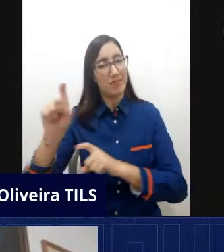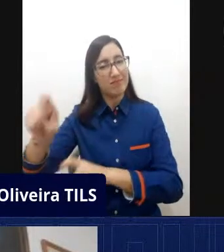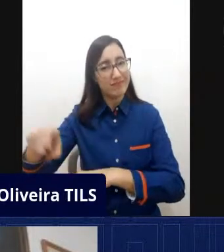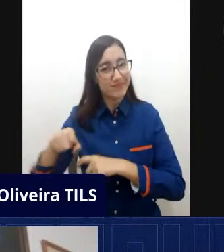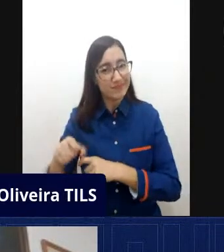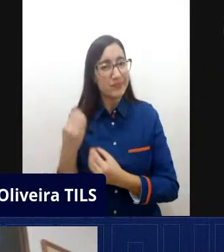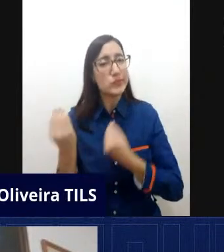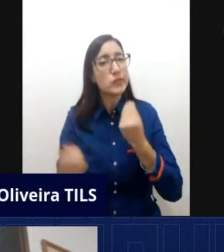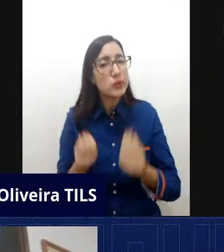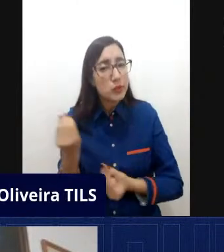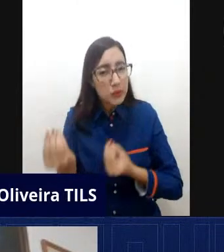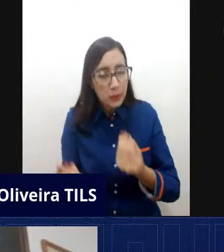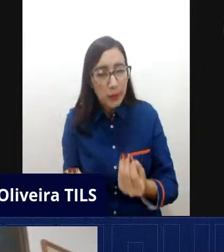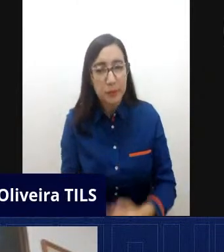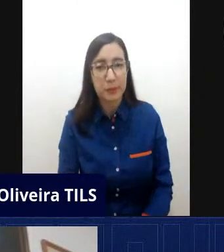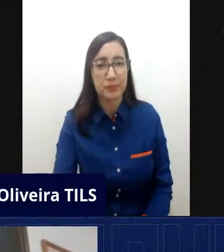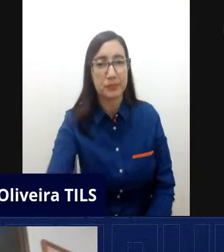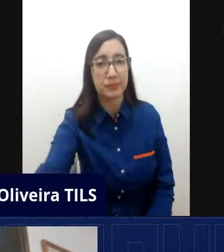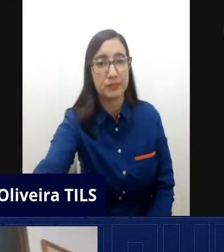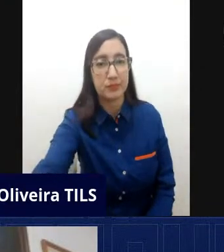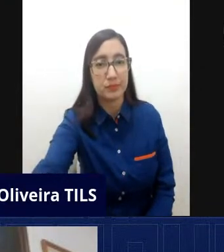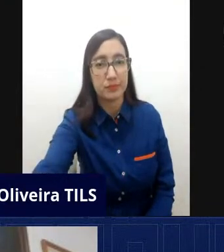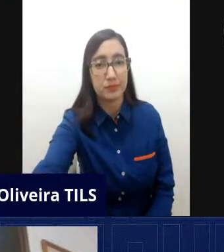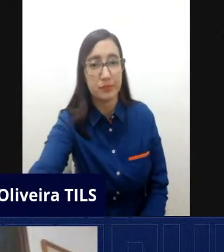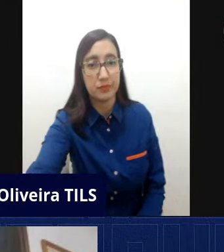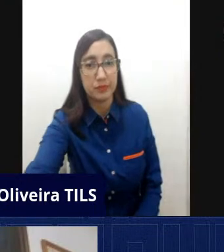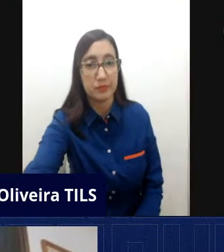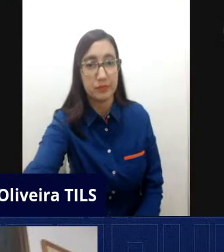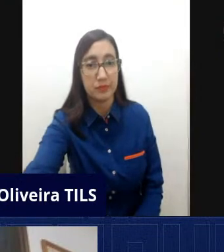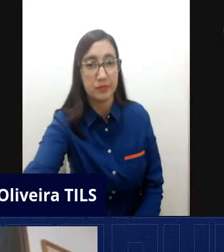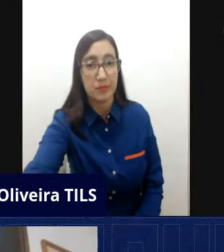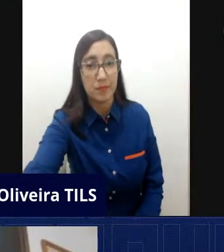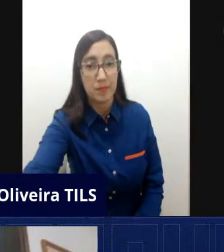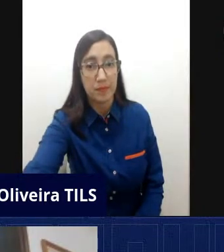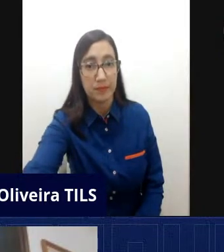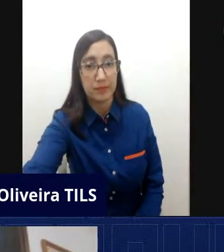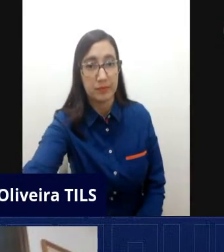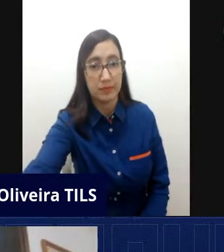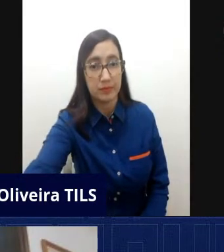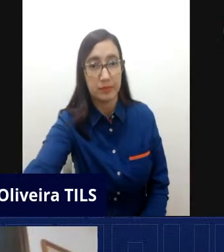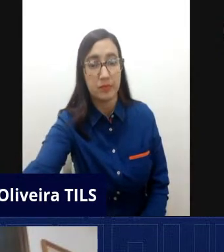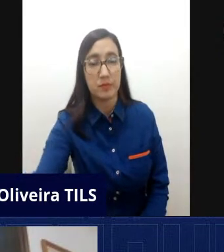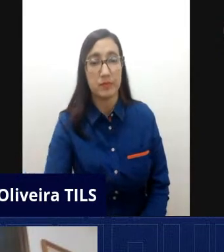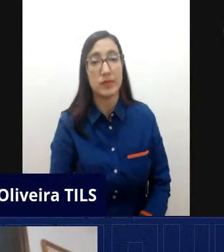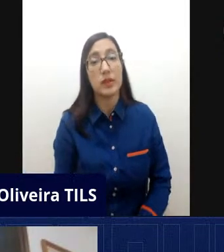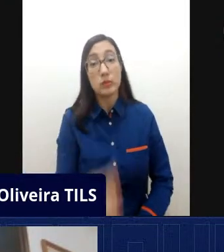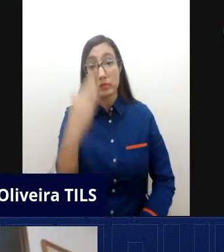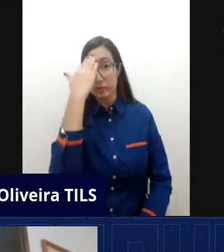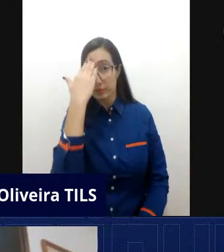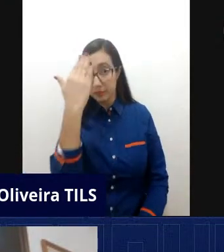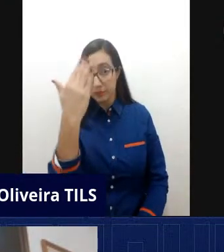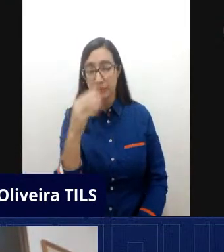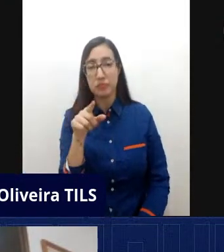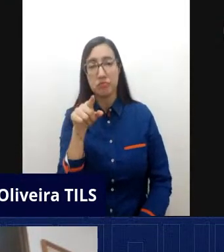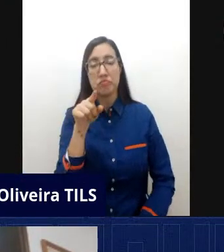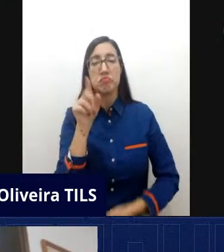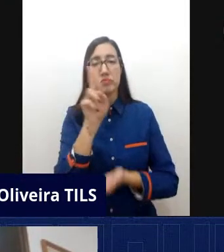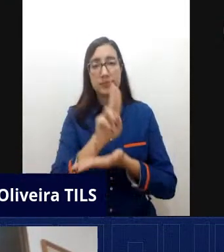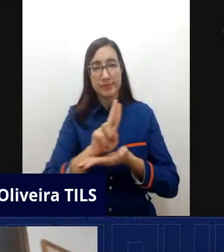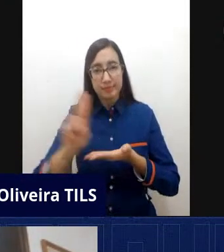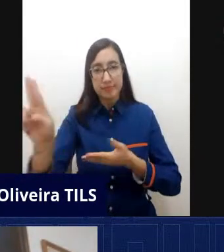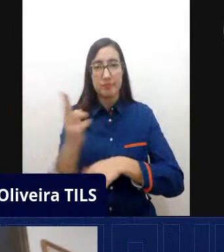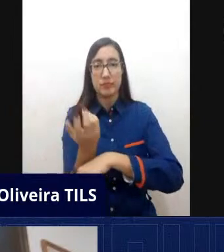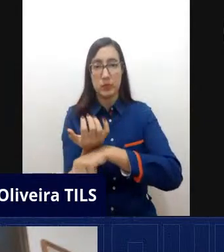a essa parceria da Rural, que foi fundamental, né, para a gente conseguir receber esse recurso e fazer uma série de formações,